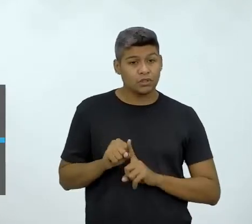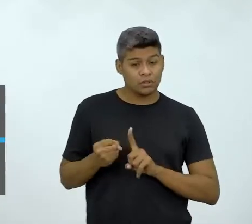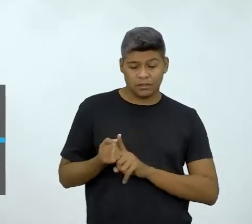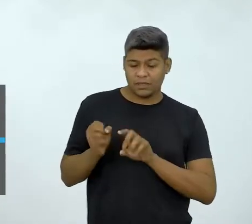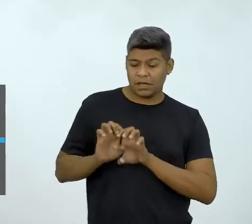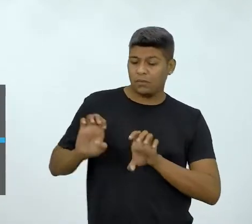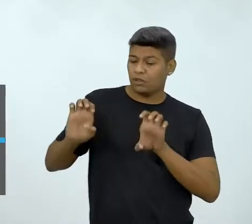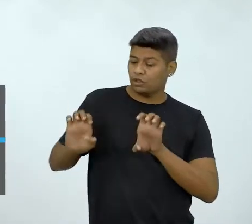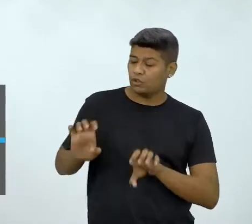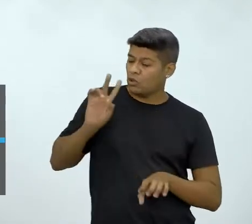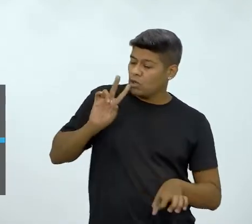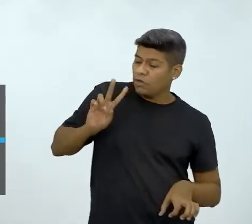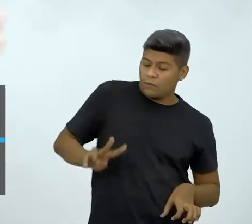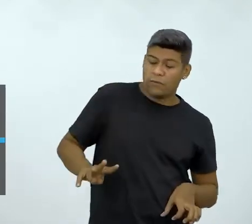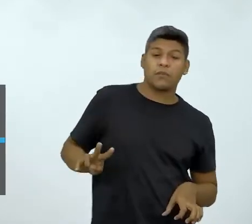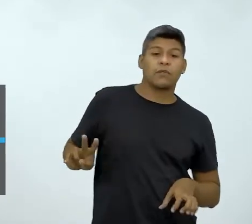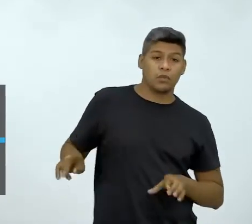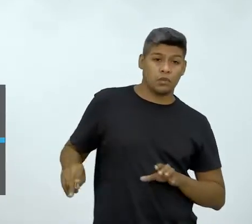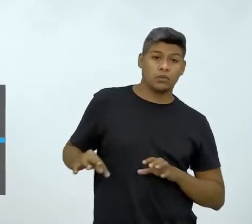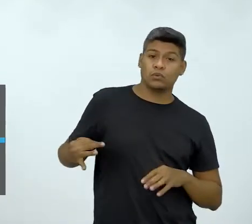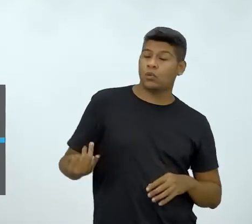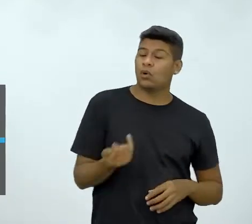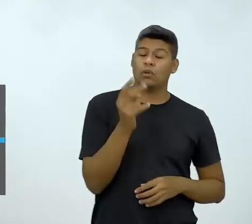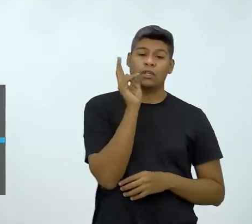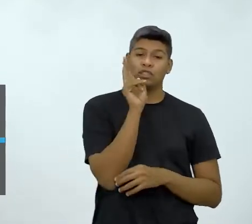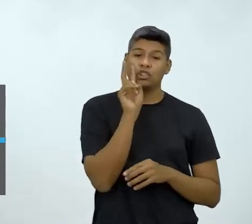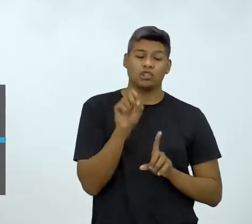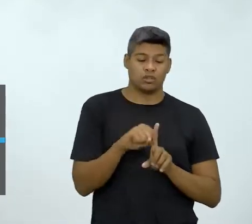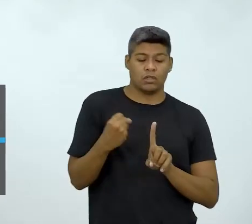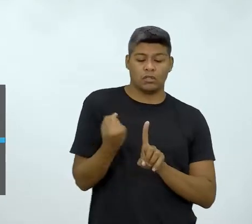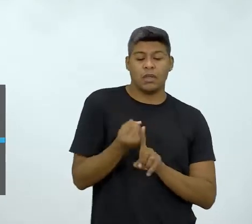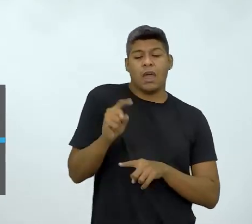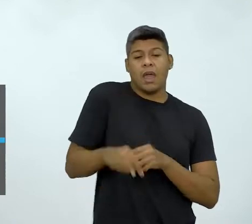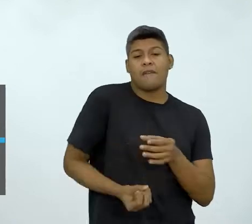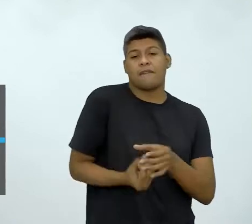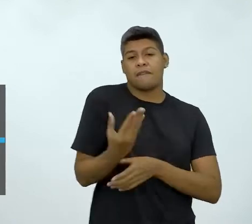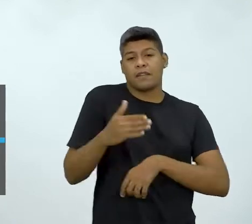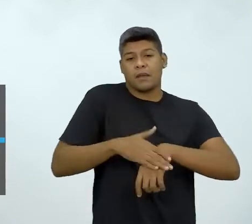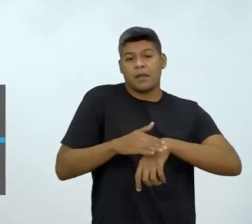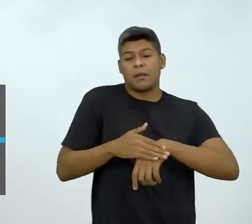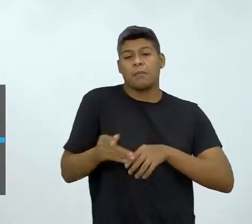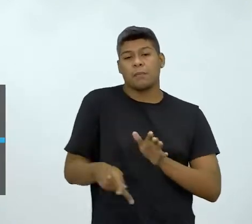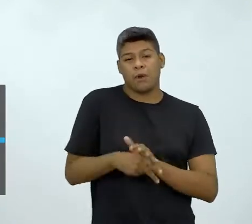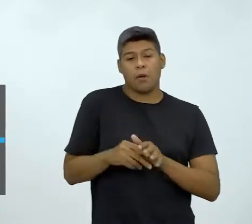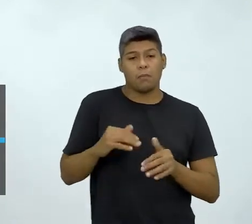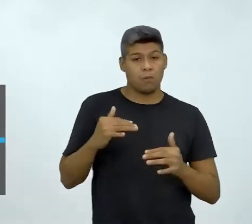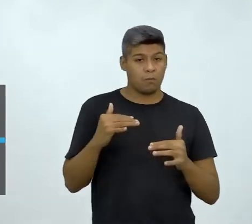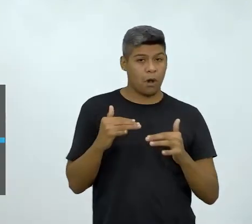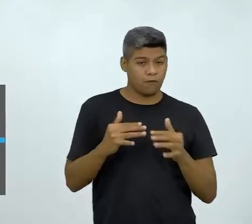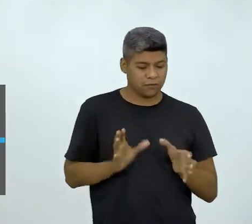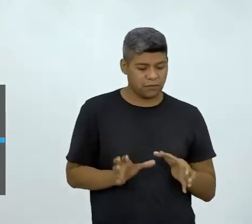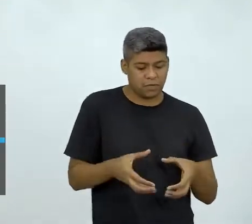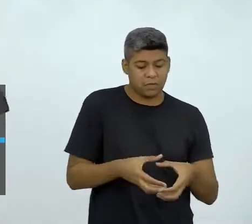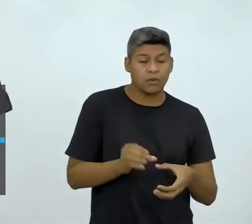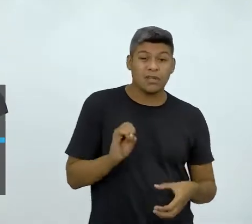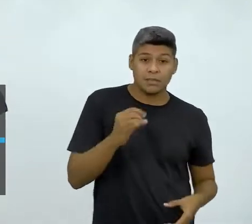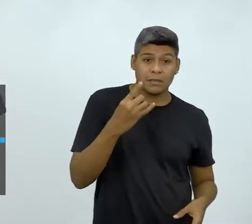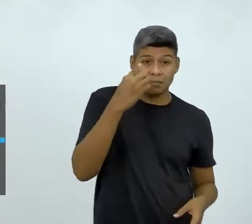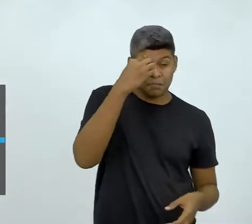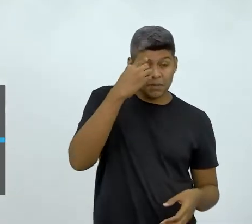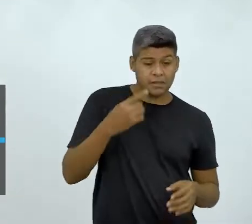estrutura que a gente viu durante toda a nossa história na sociedade, foram feitas por esses movimentos. E hoje, se a gente for pensar,